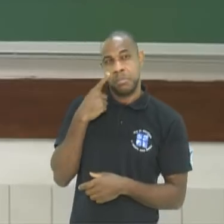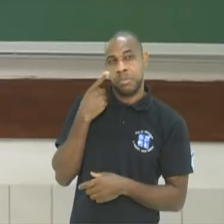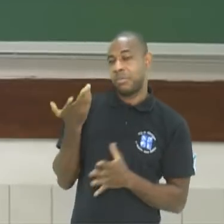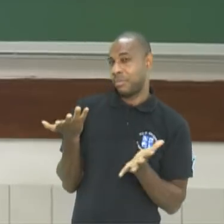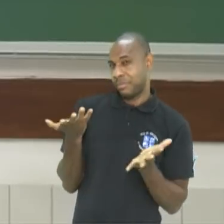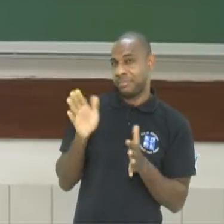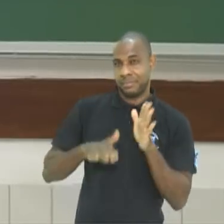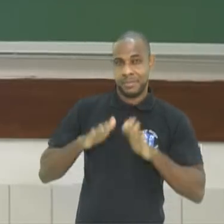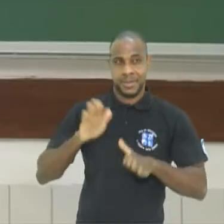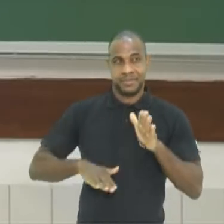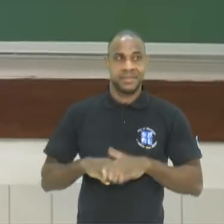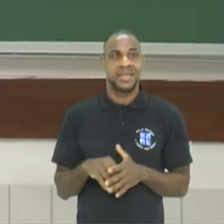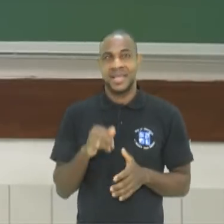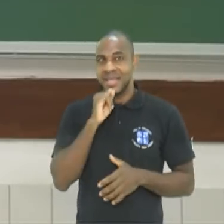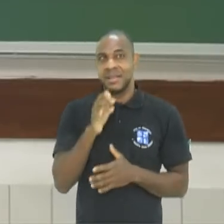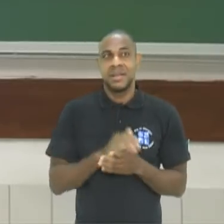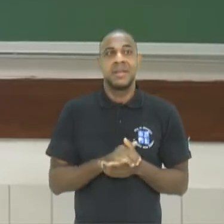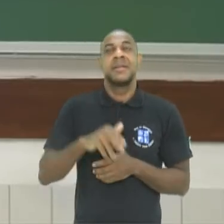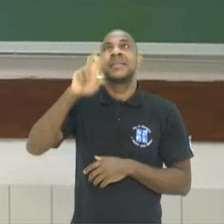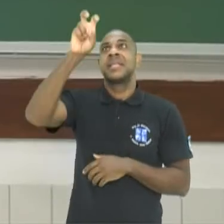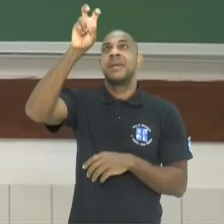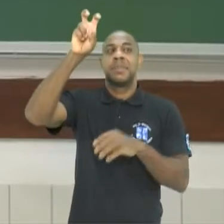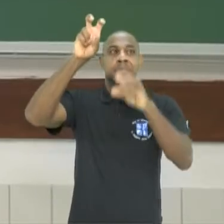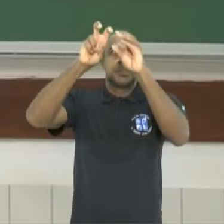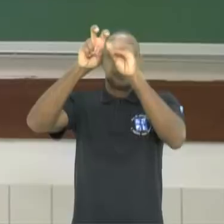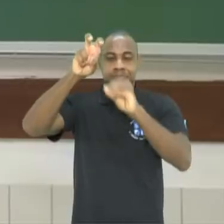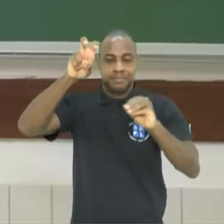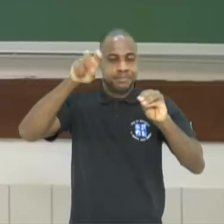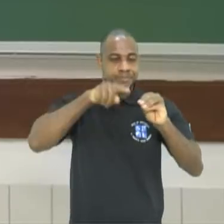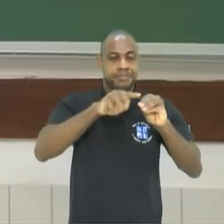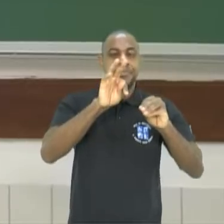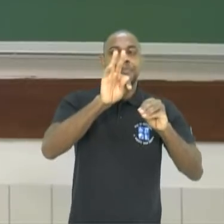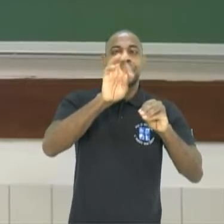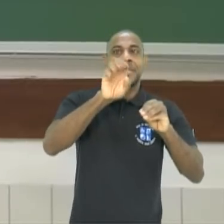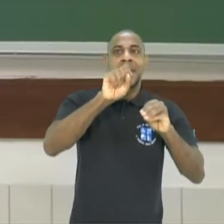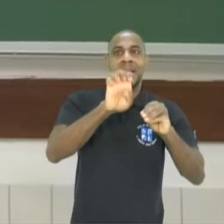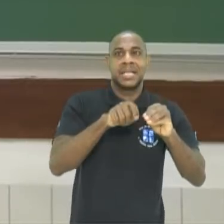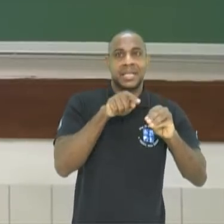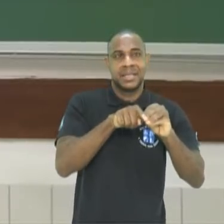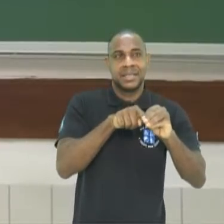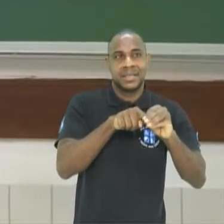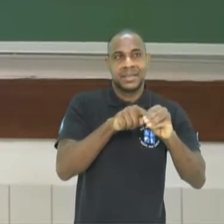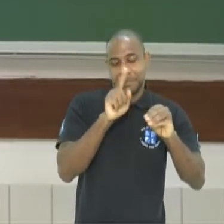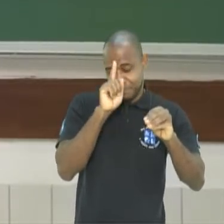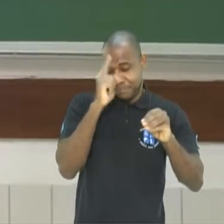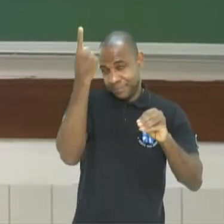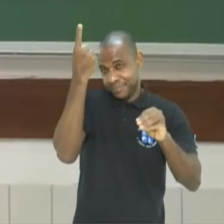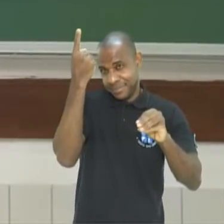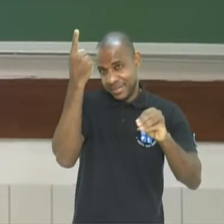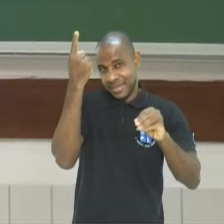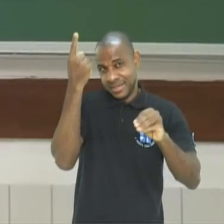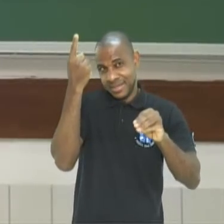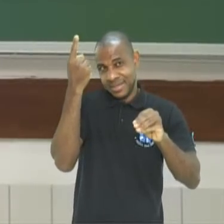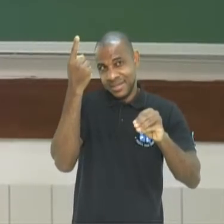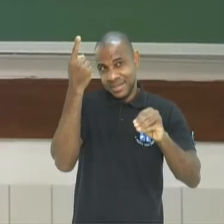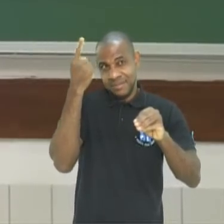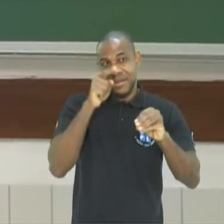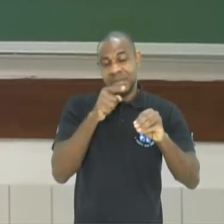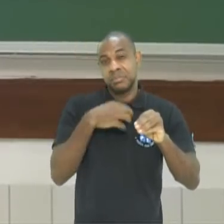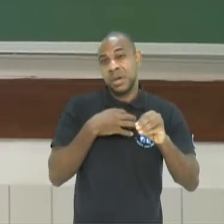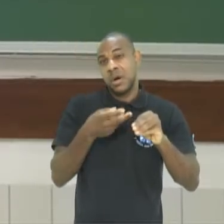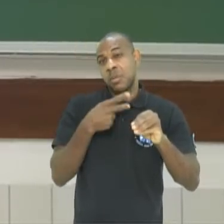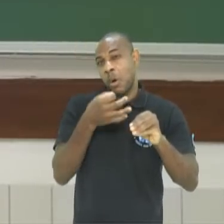nosso esquema? Você vai sair do tema e vai ter a sua tese. Então, você vai ter um ponto de vista sobre